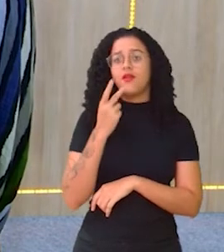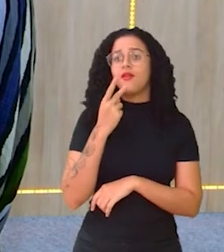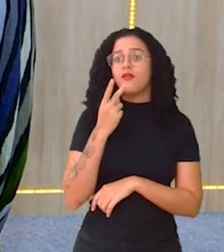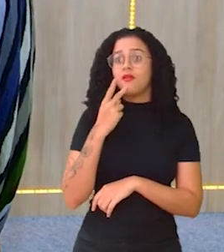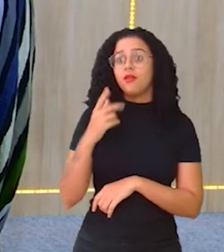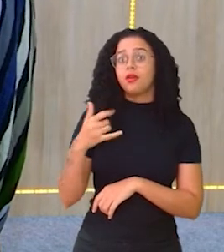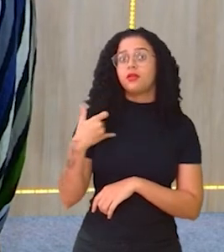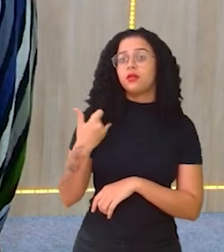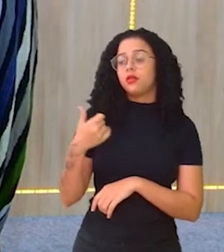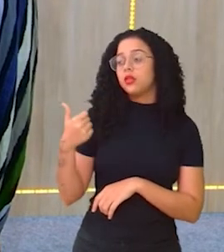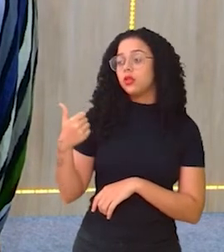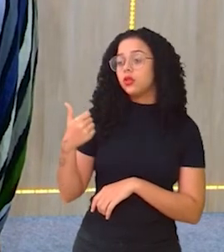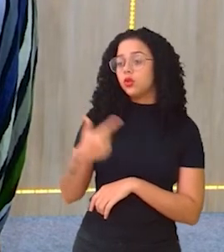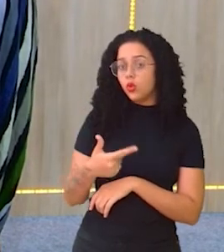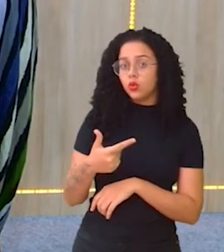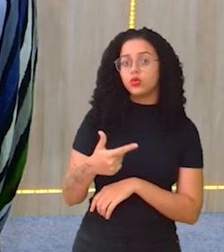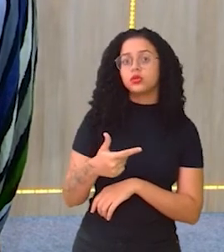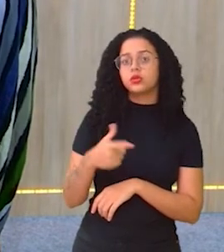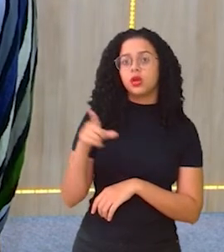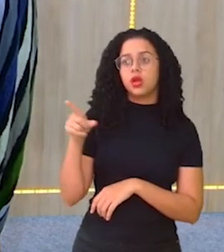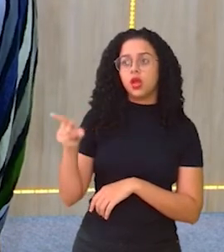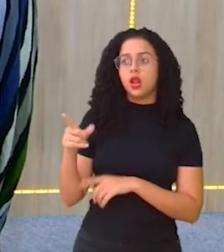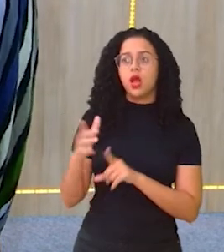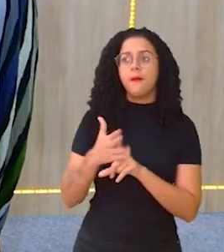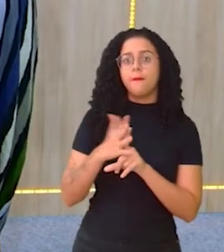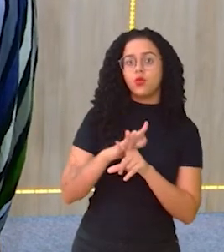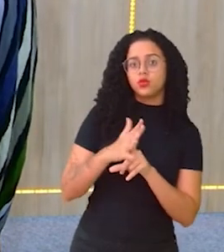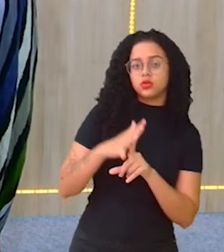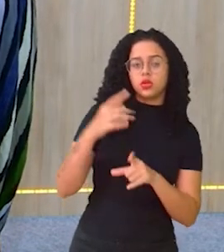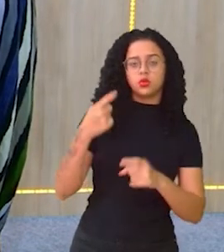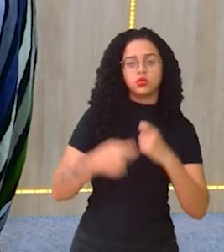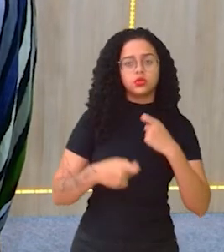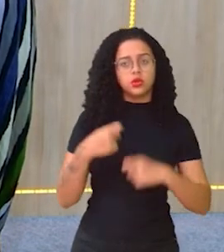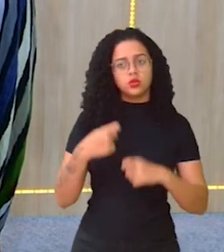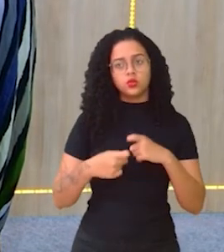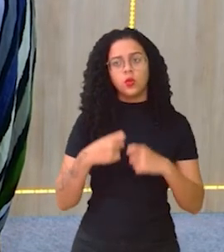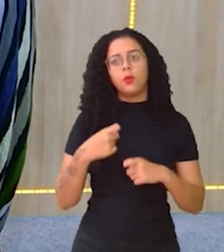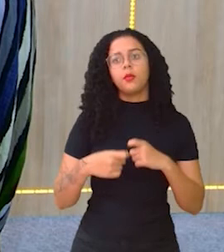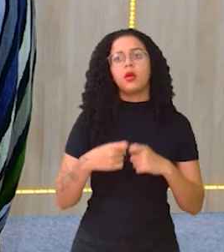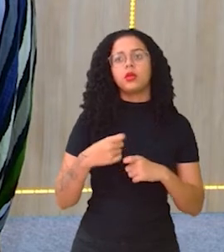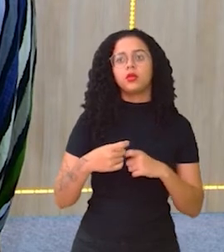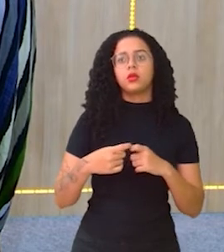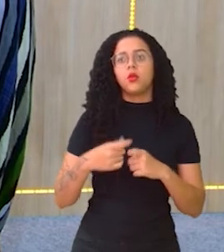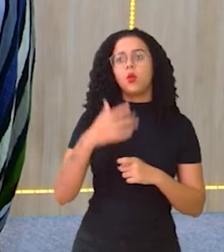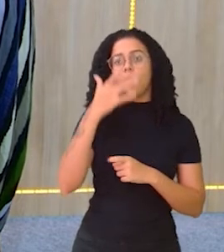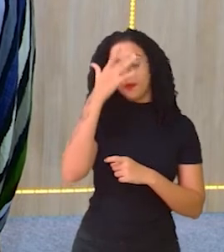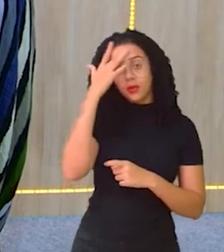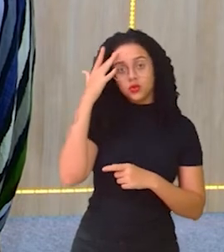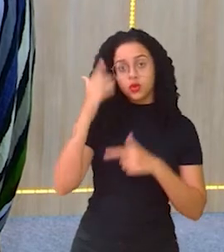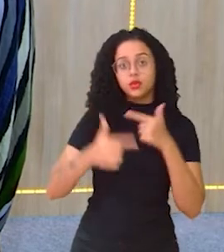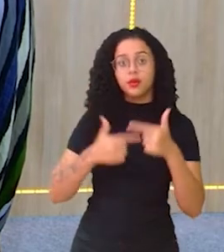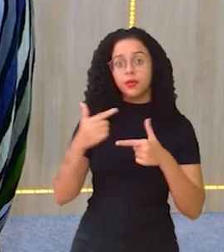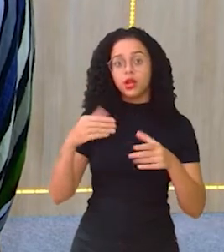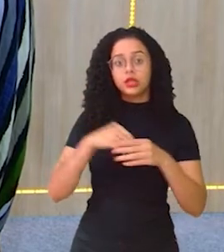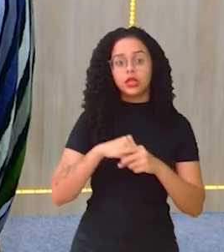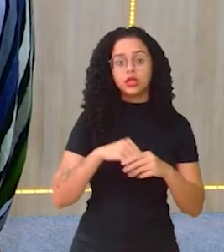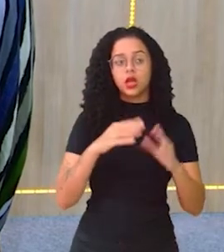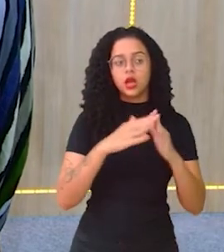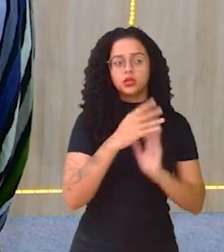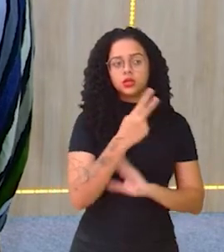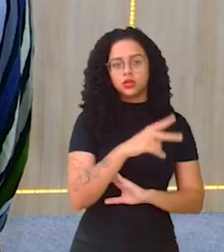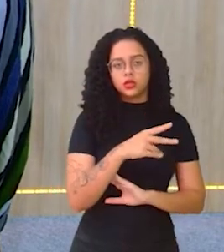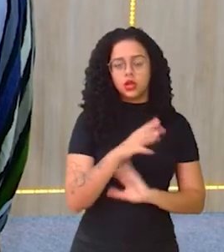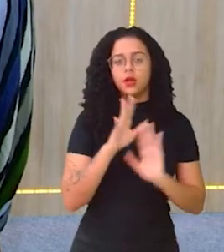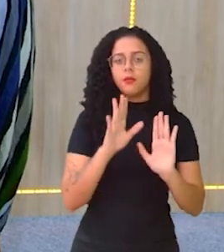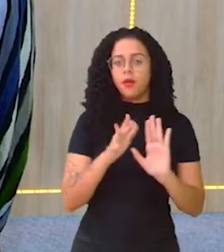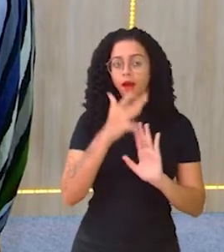quando ele tinha 12 anos, ele foi abusado sexualmente por uma pessoa que trabalhava na casa dele. Só que